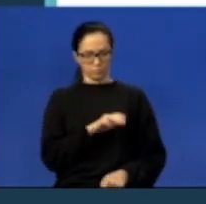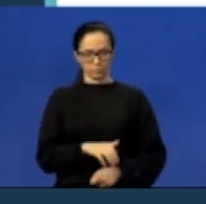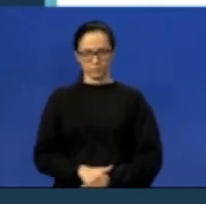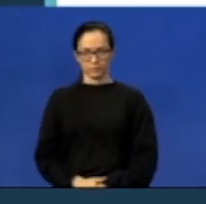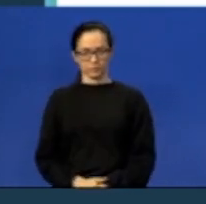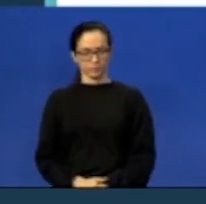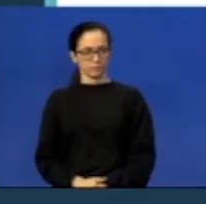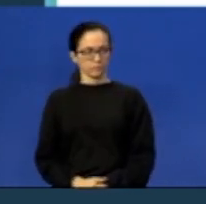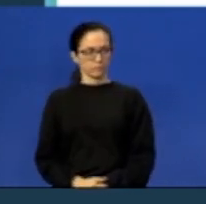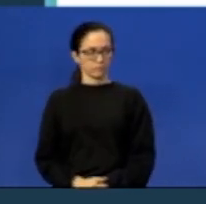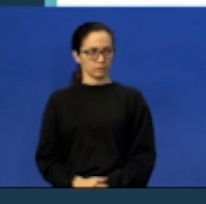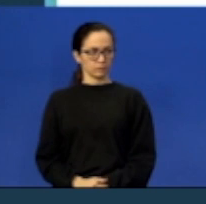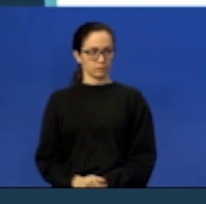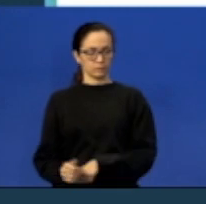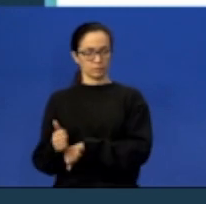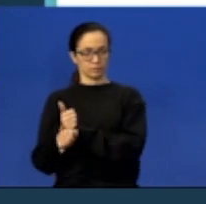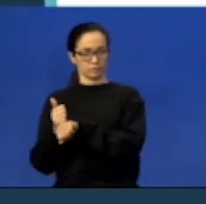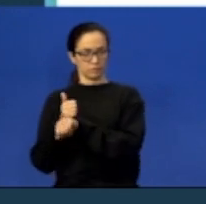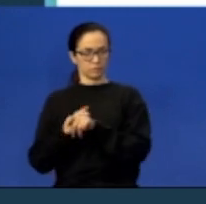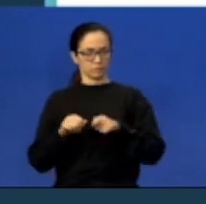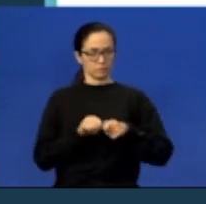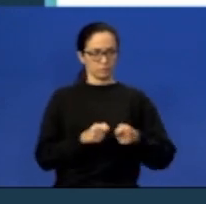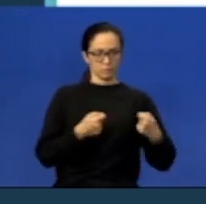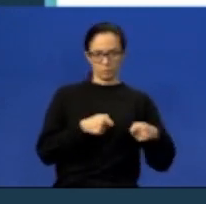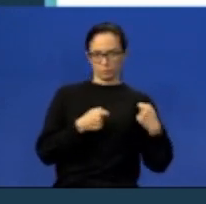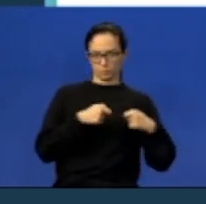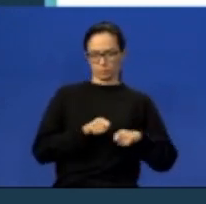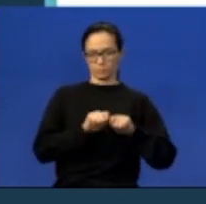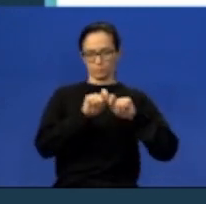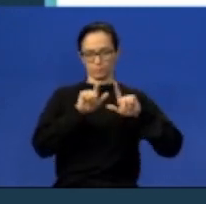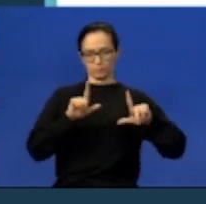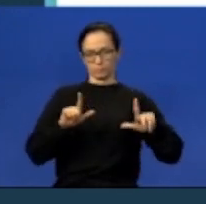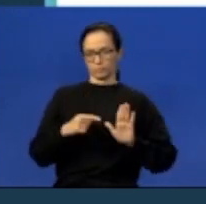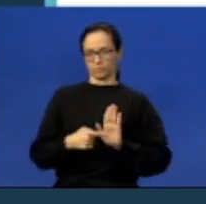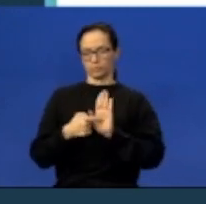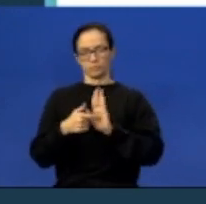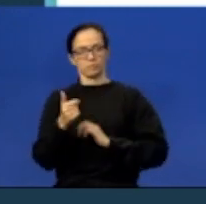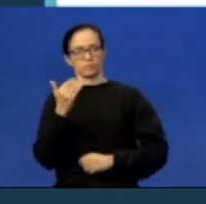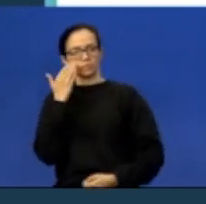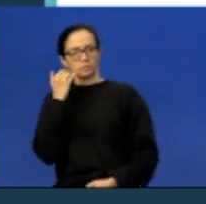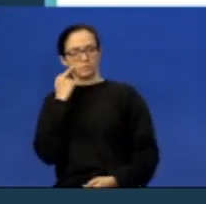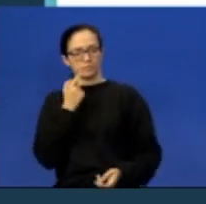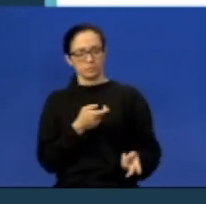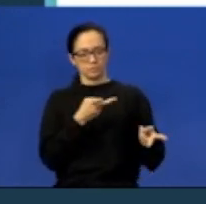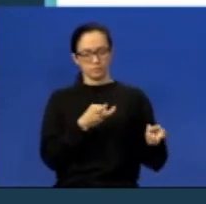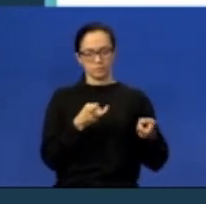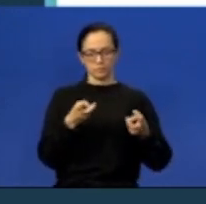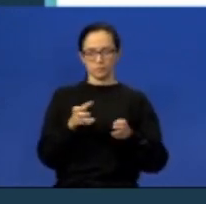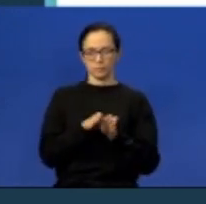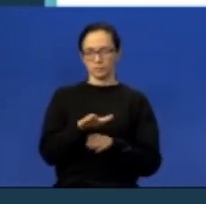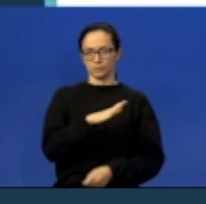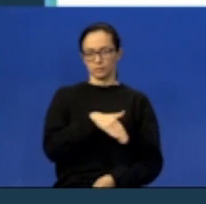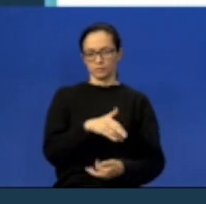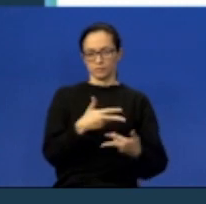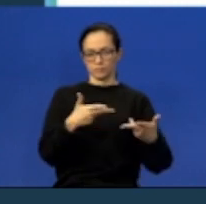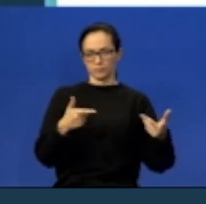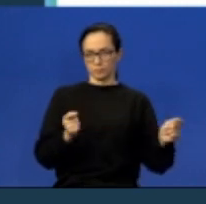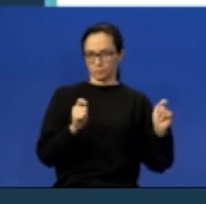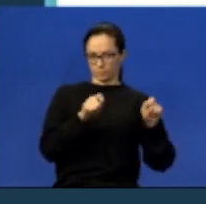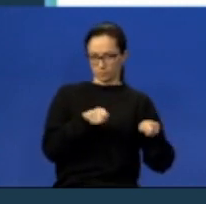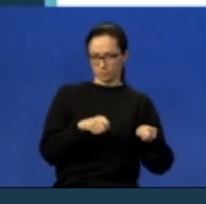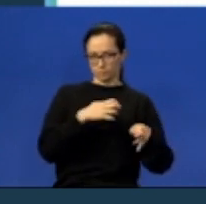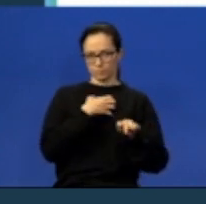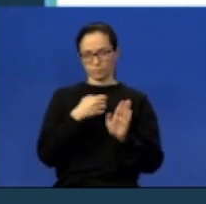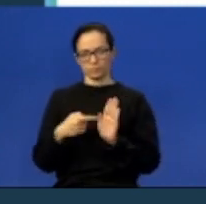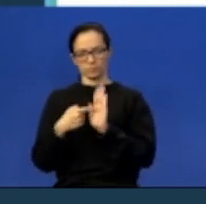por especialistas. As imagens seccionais, elas podem ser obtidas em qualquer orientação espacial. Elas não